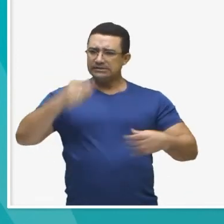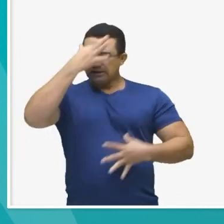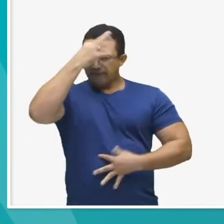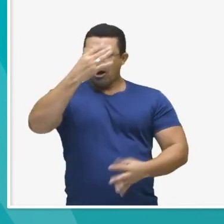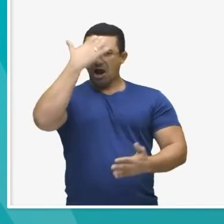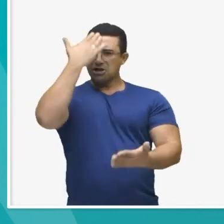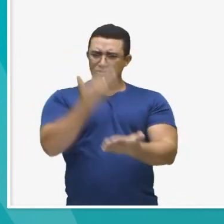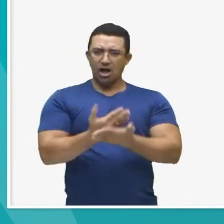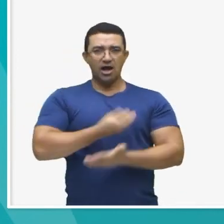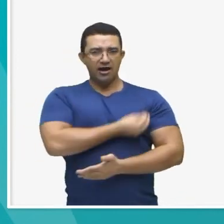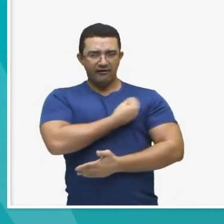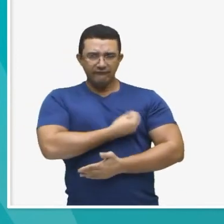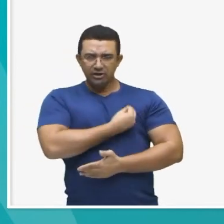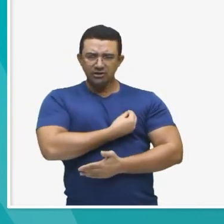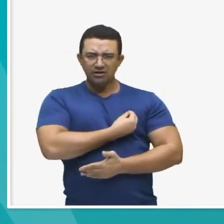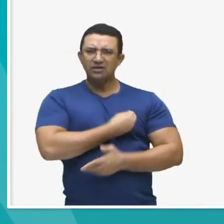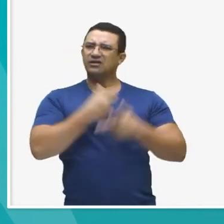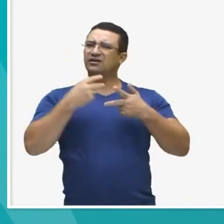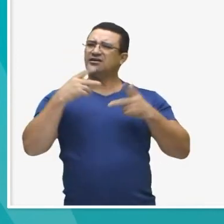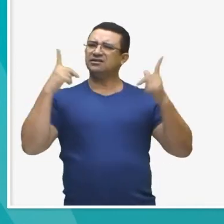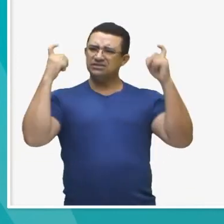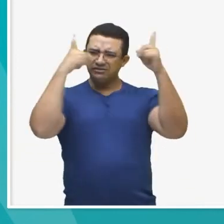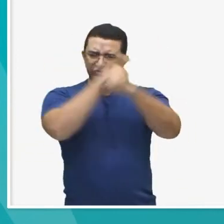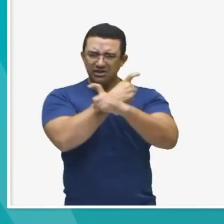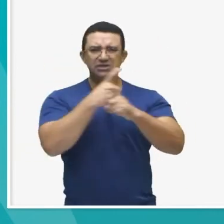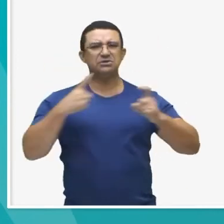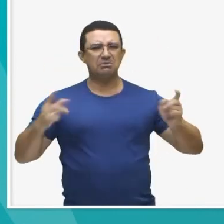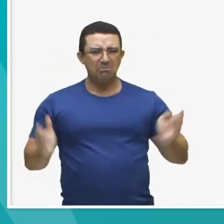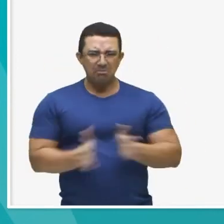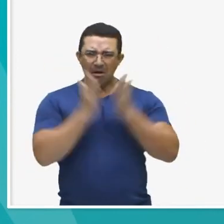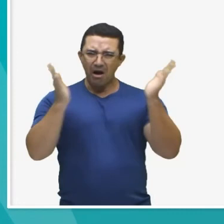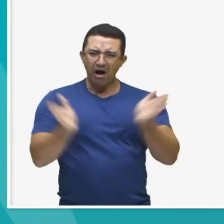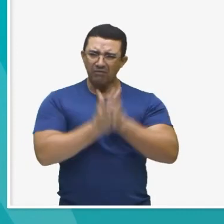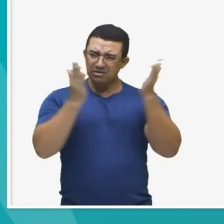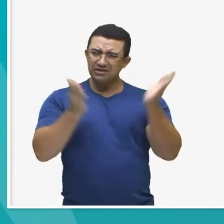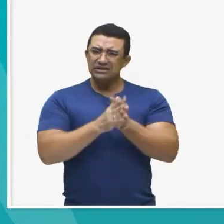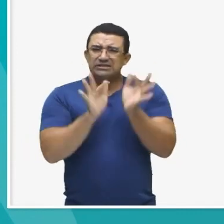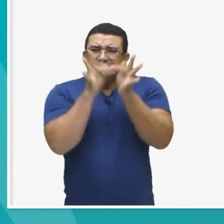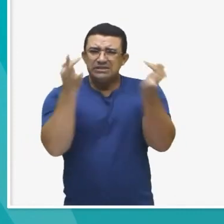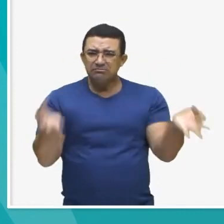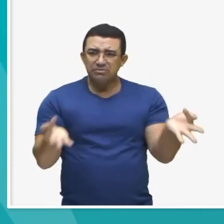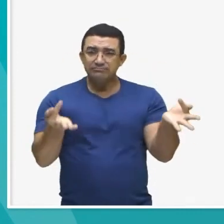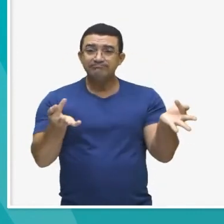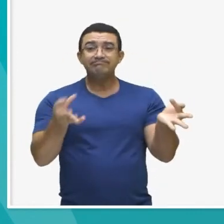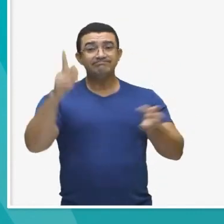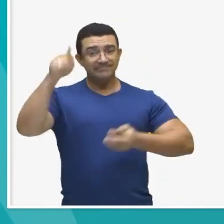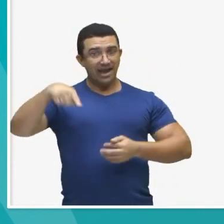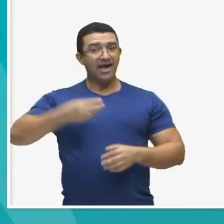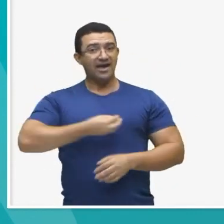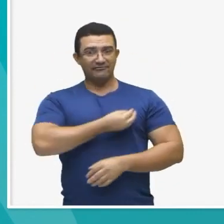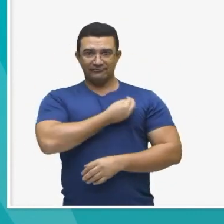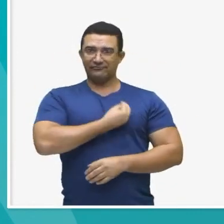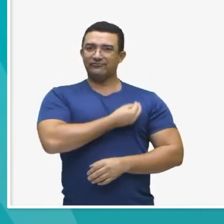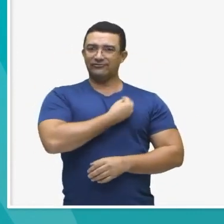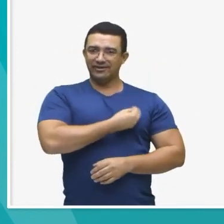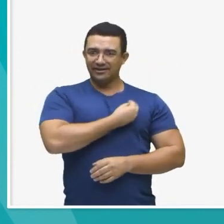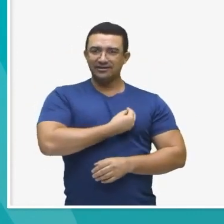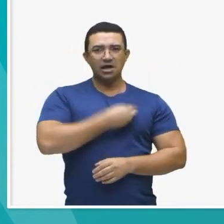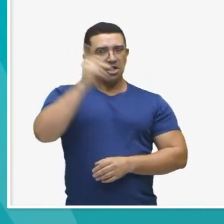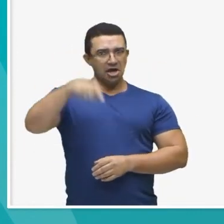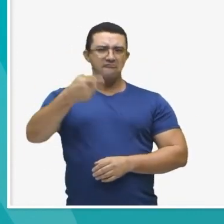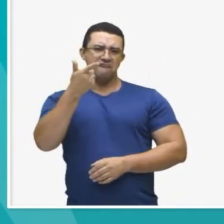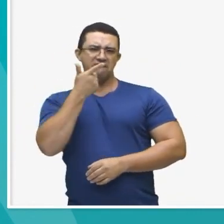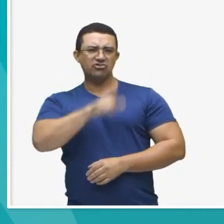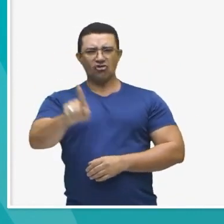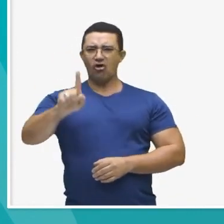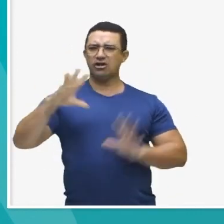mesmo sendo severina, mesmo seja de uma vida comum, vamos dizer assim, é ainda uma vida, é ainda a vitória de